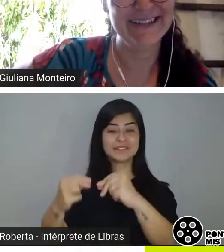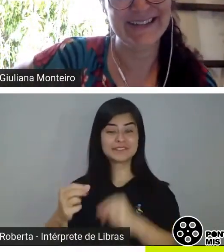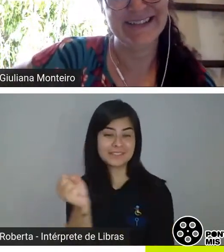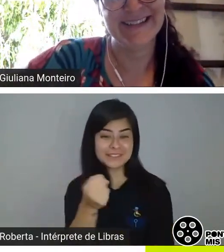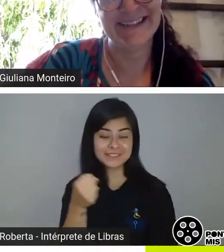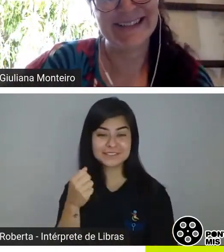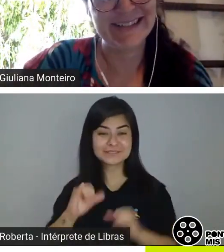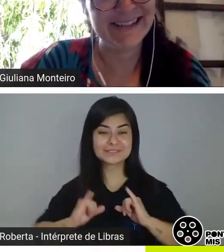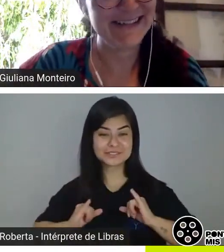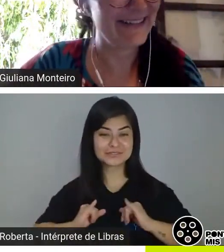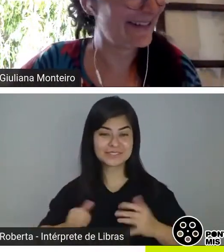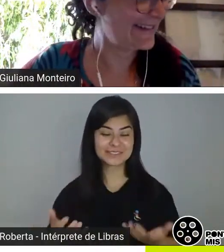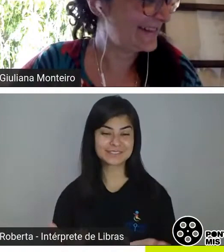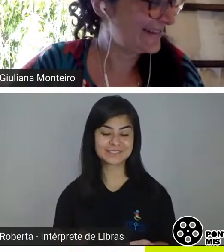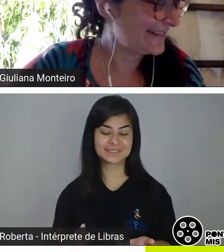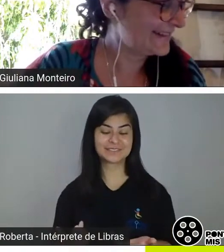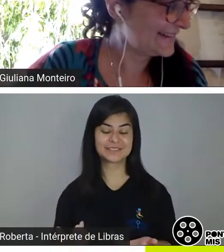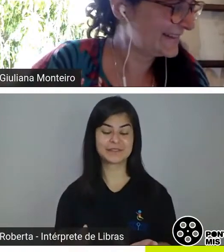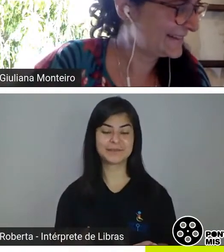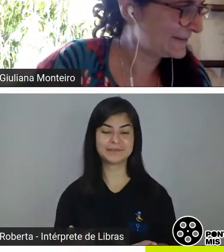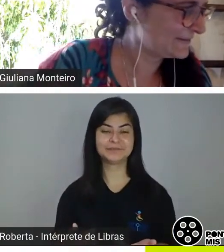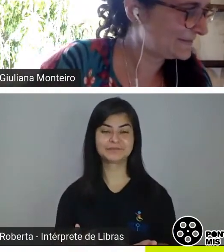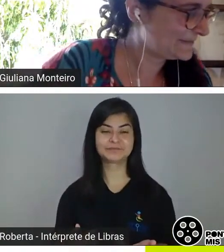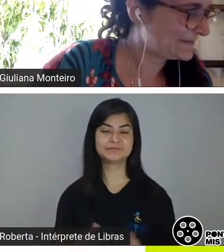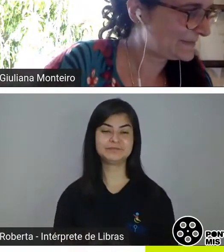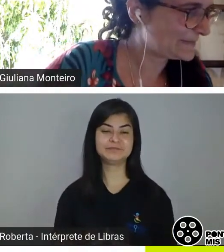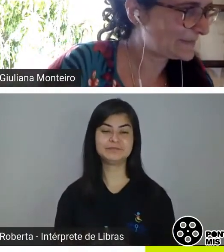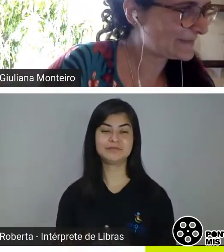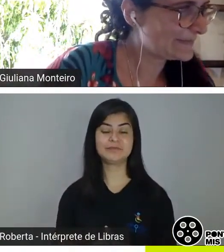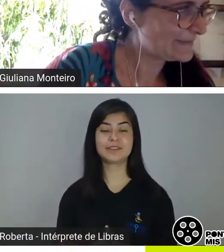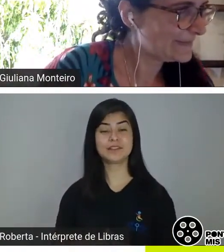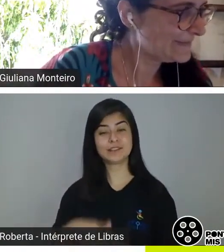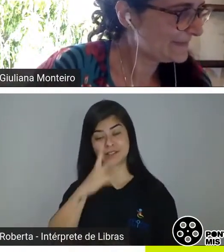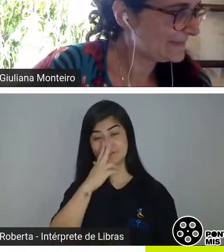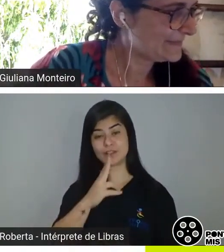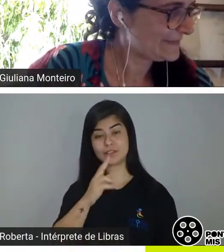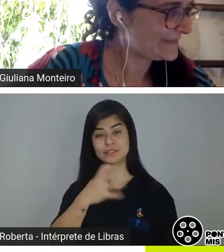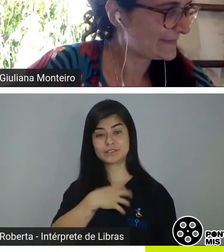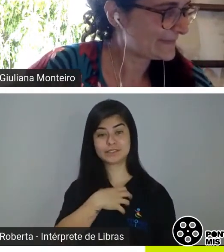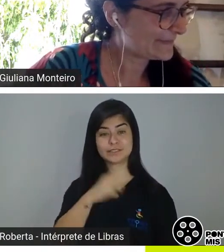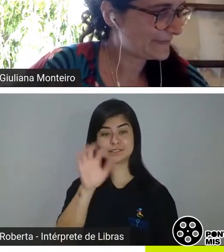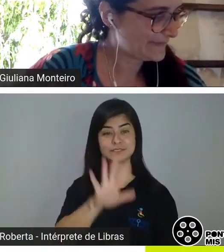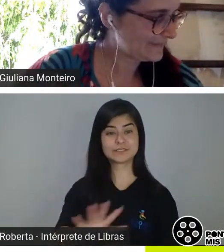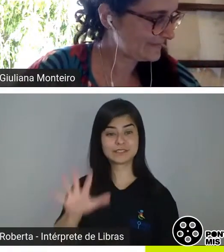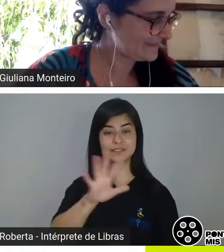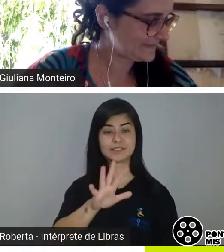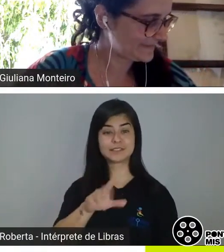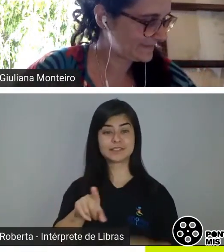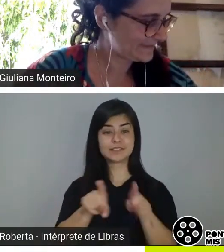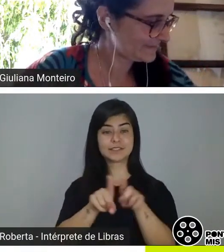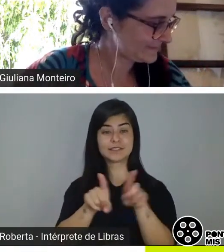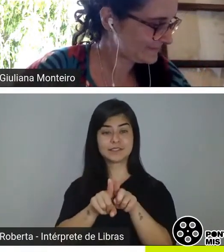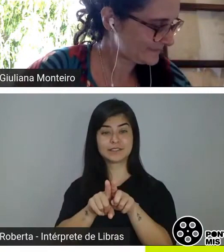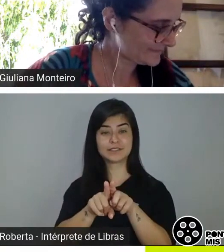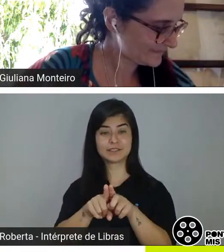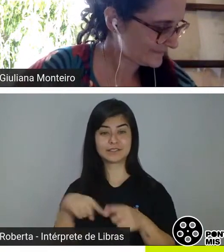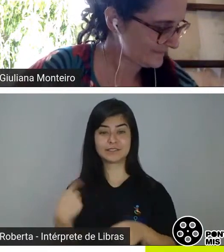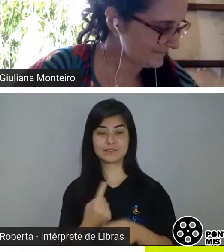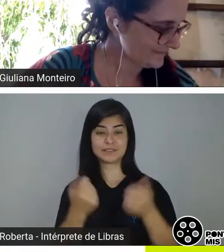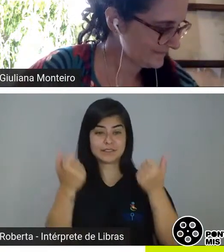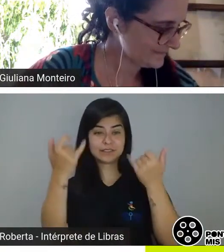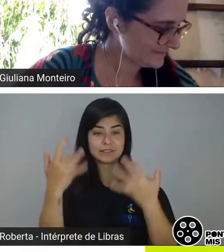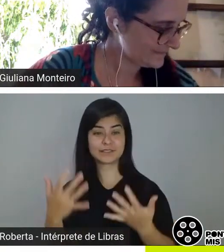isso. É muito bom. Mas acho que, de maneira geral, um pouco até o que a Juliana já falou, um pouco sobre